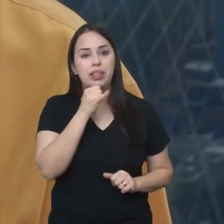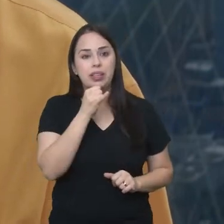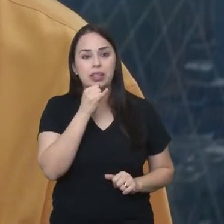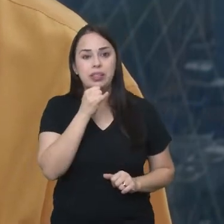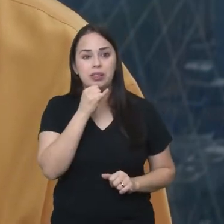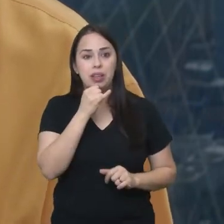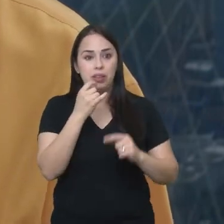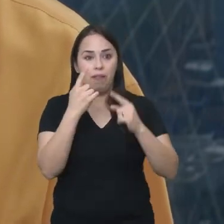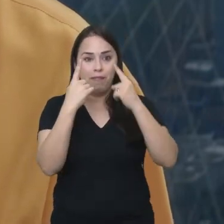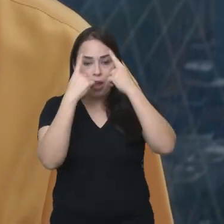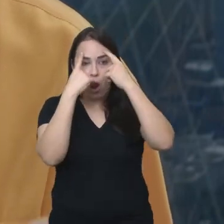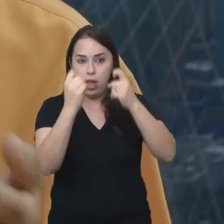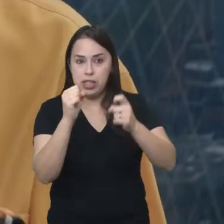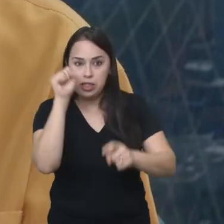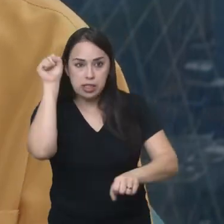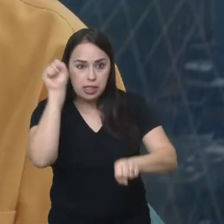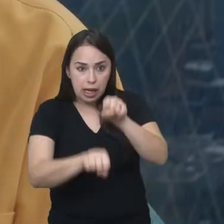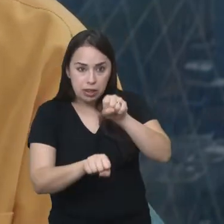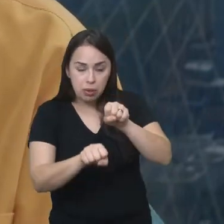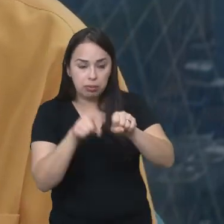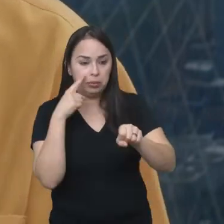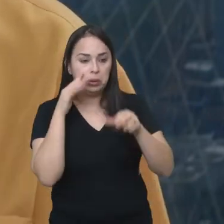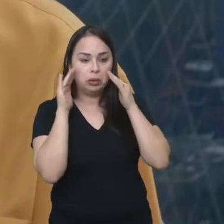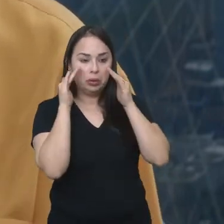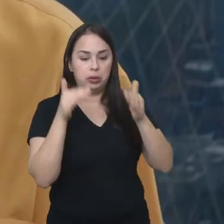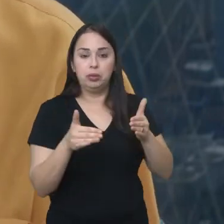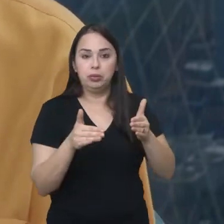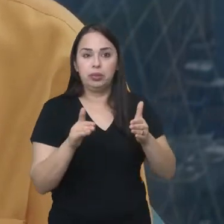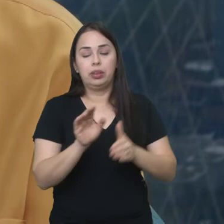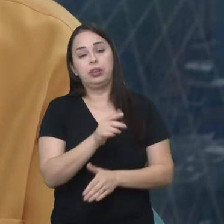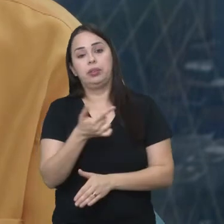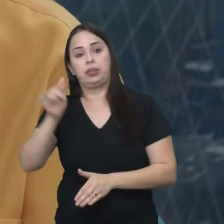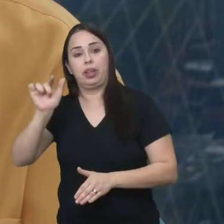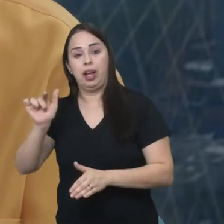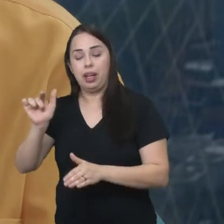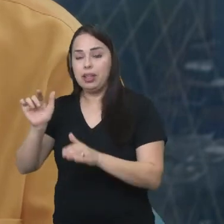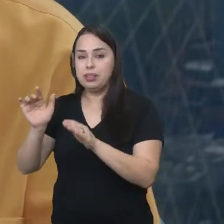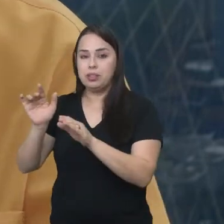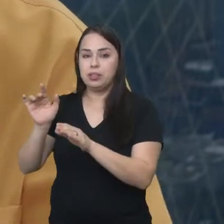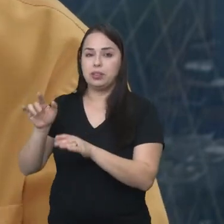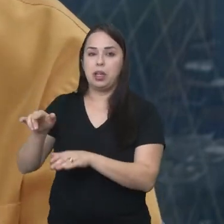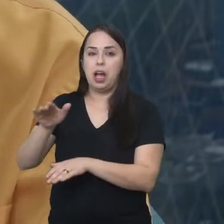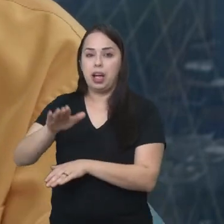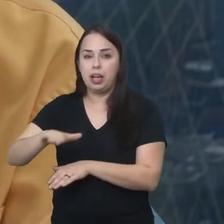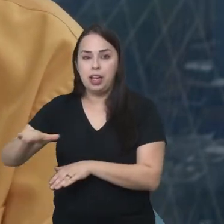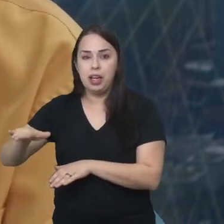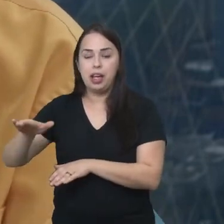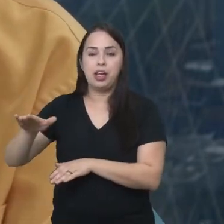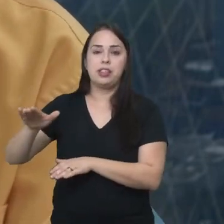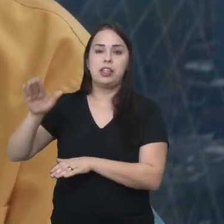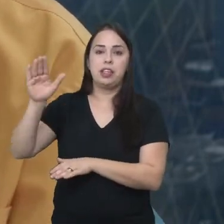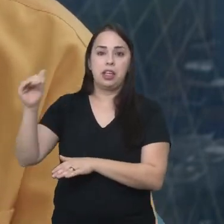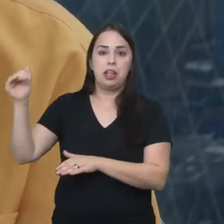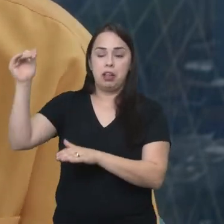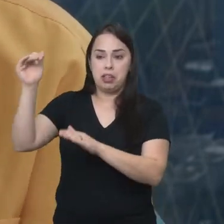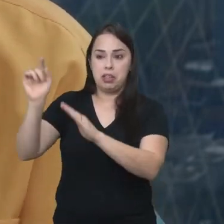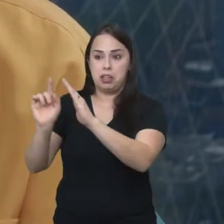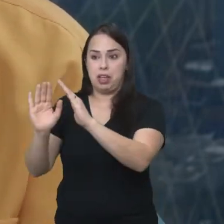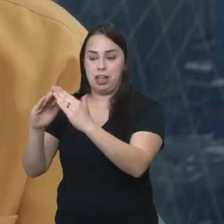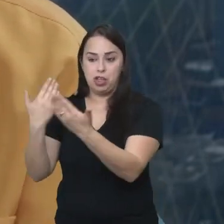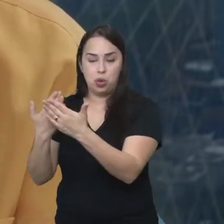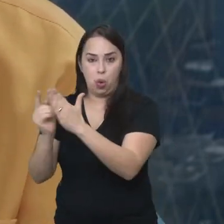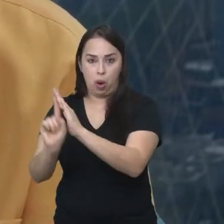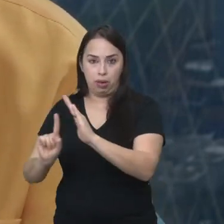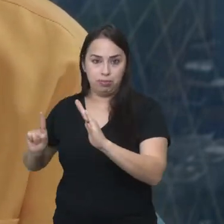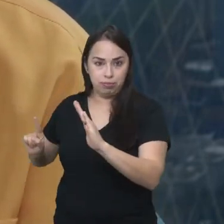tem um olhar, né? Vai tratar de uma questão de uma criança ou um adolescente que está fora da escola, de um outro olhar, né? Mas a gente não consegue